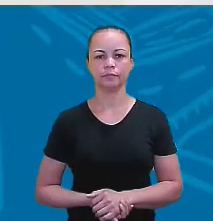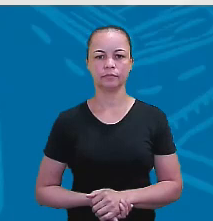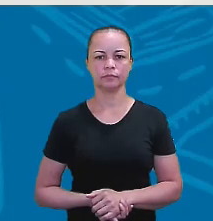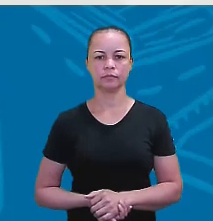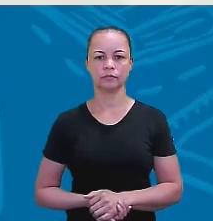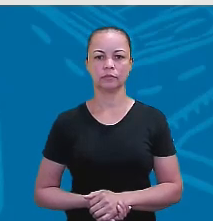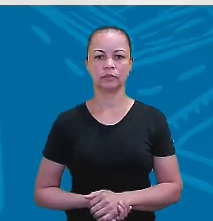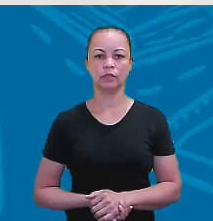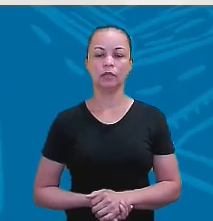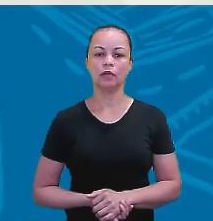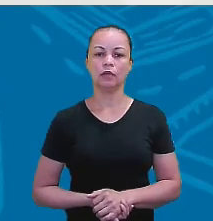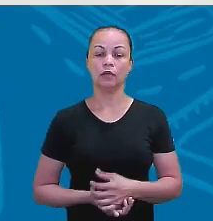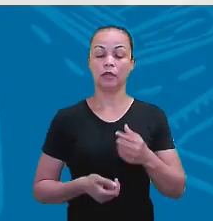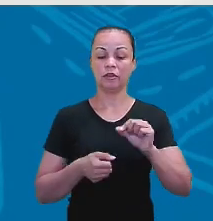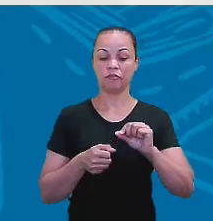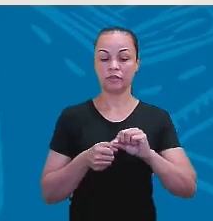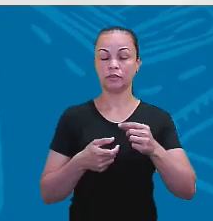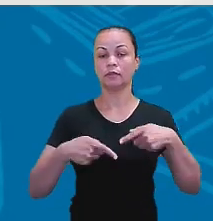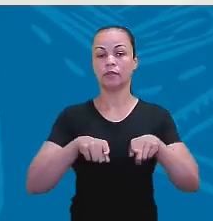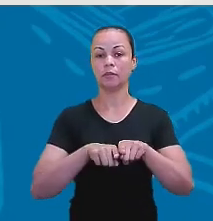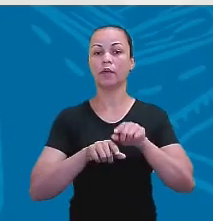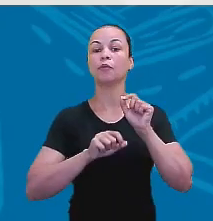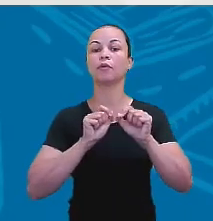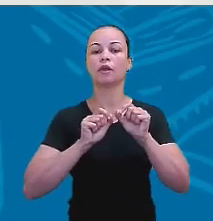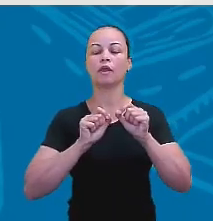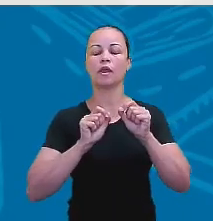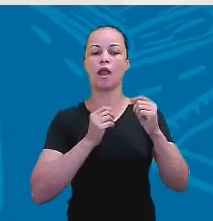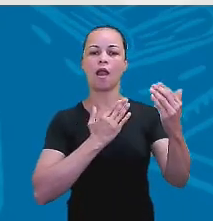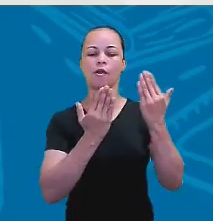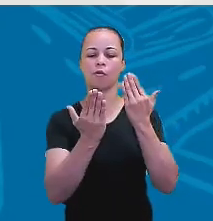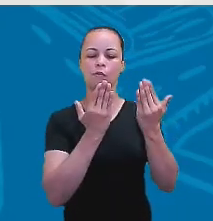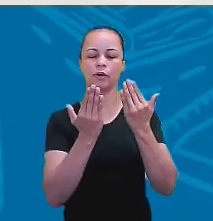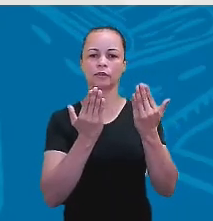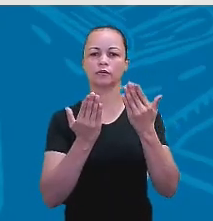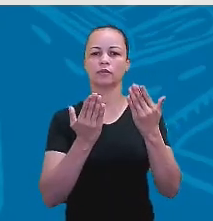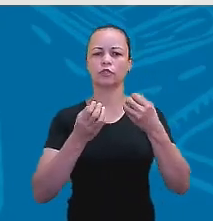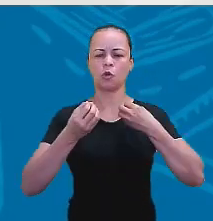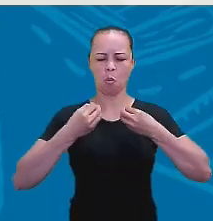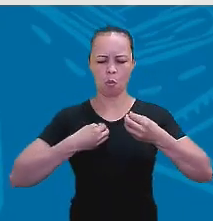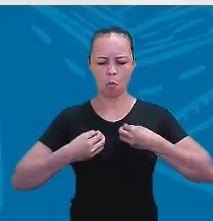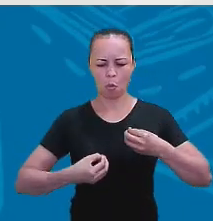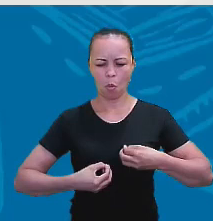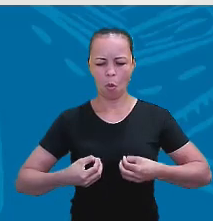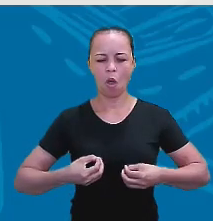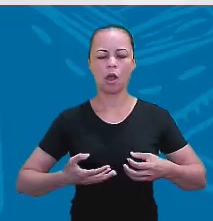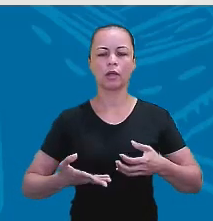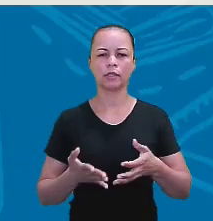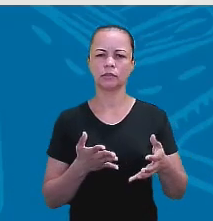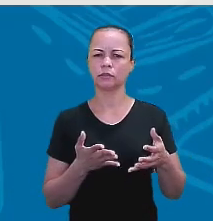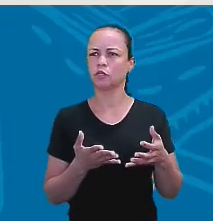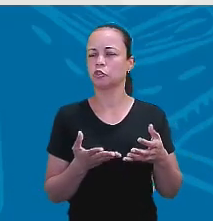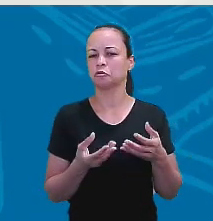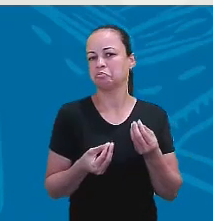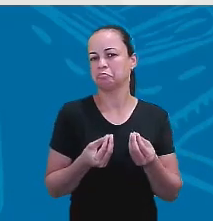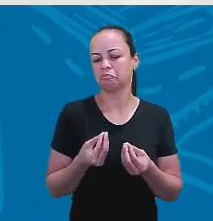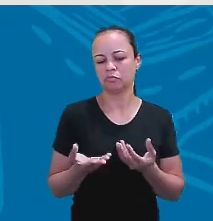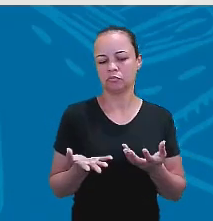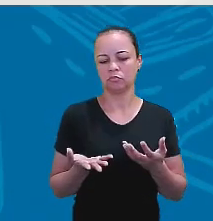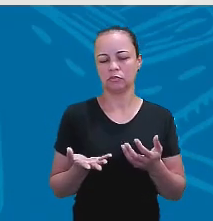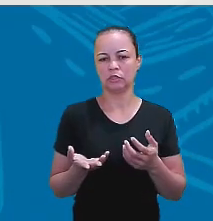que é a gente fazer também essa comparação aqui, ó, gente, para a gente entender quais são os organismos que teriam, ou que seriam constituídos de